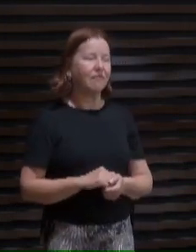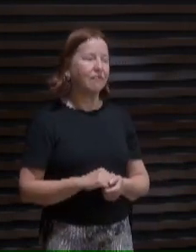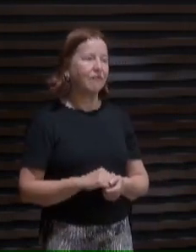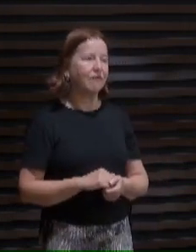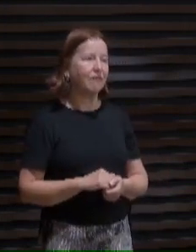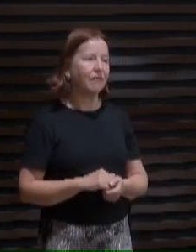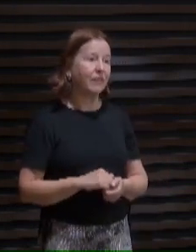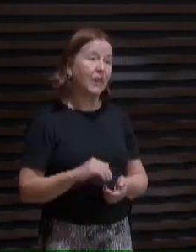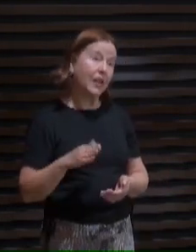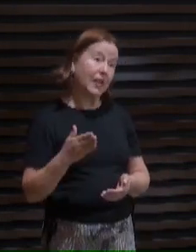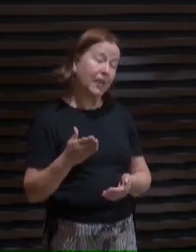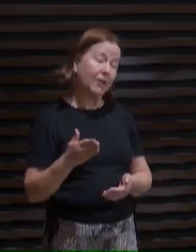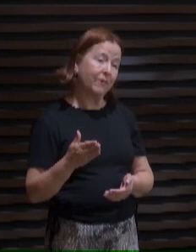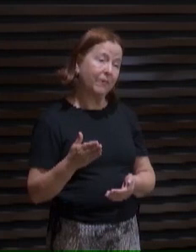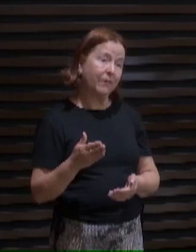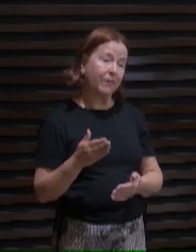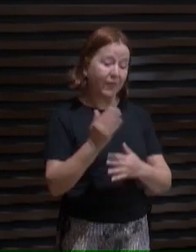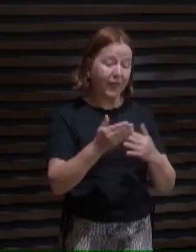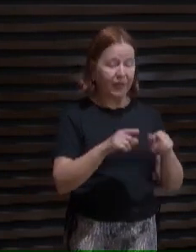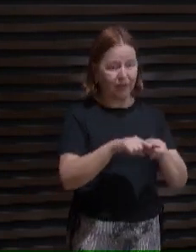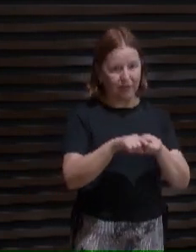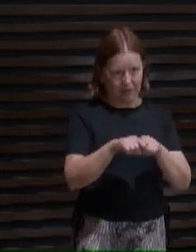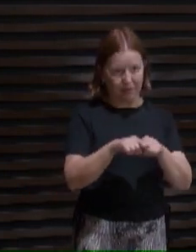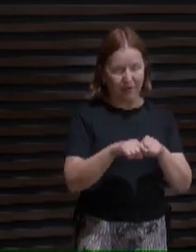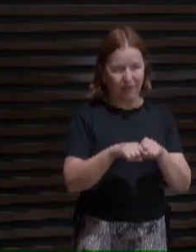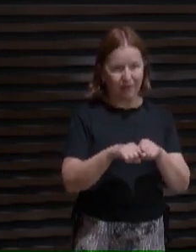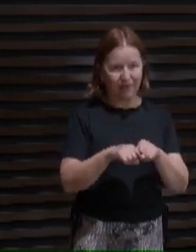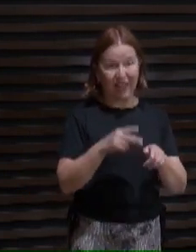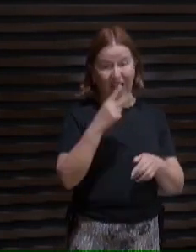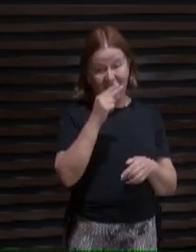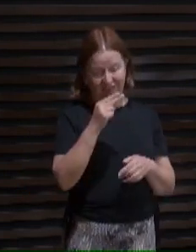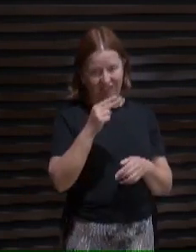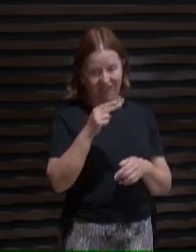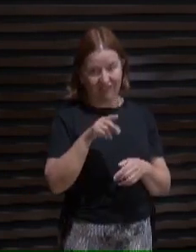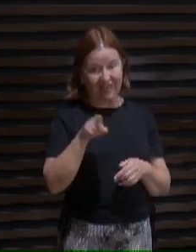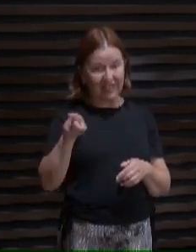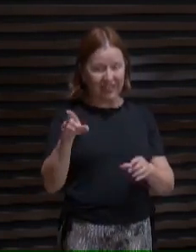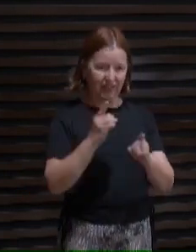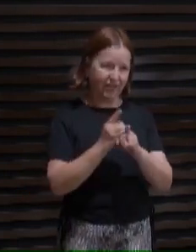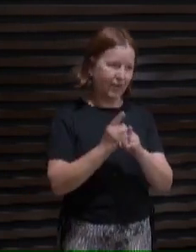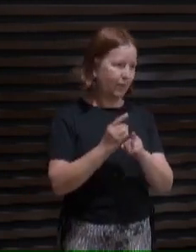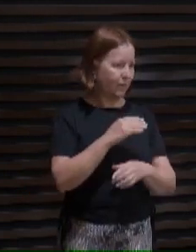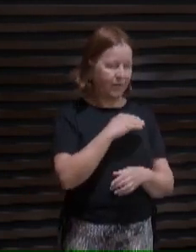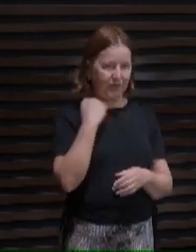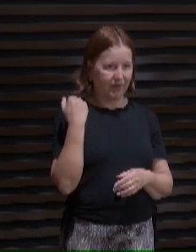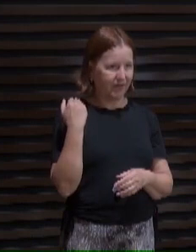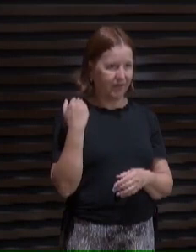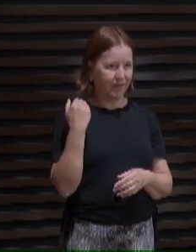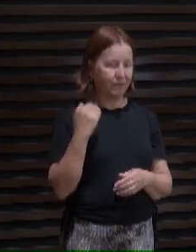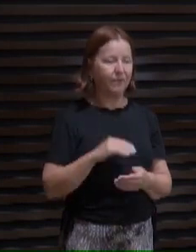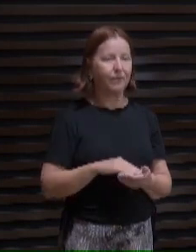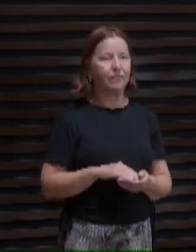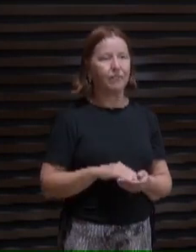Então se tornou corrente entre os irmãos o dito de que aquele discípulo não morreria.